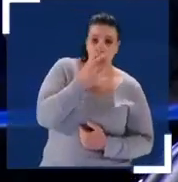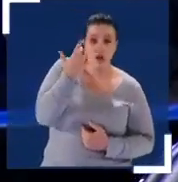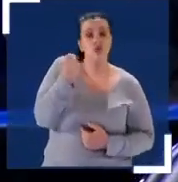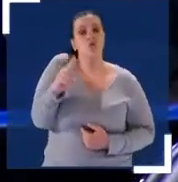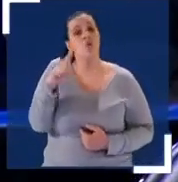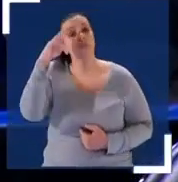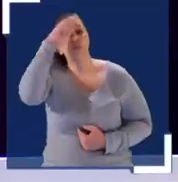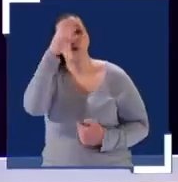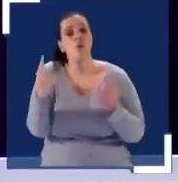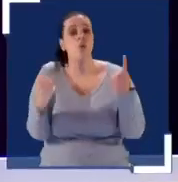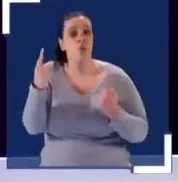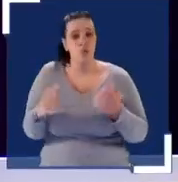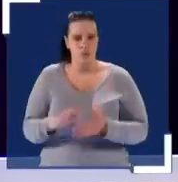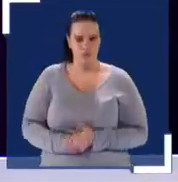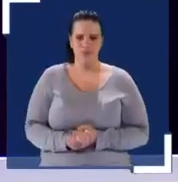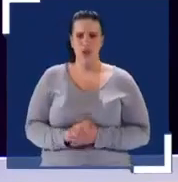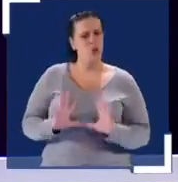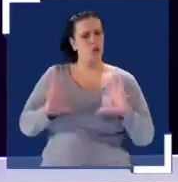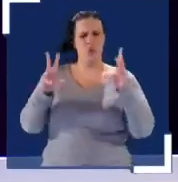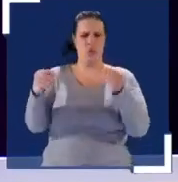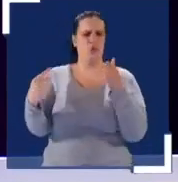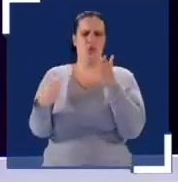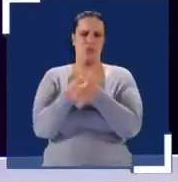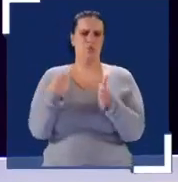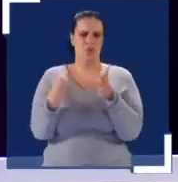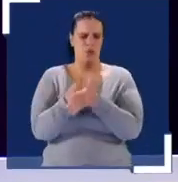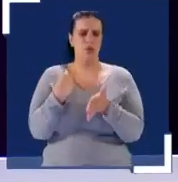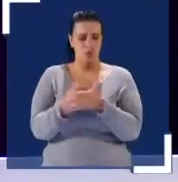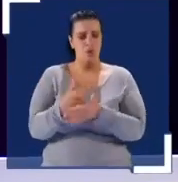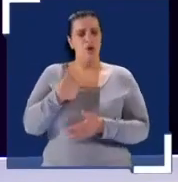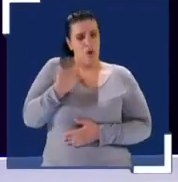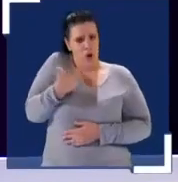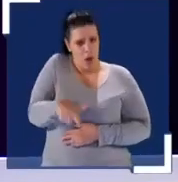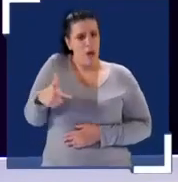em Jair Bolsonaro? Todo mundo pergunta sempre a mesma coisa, eu tenho repetido.